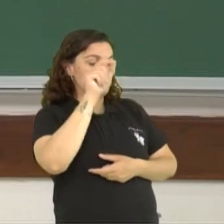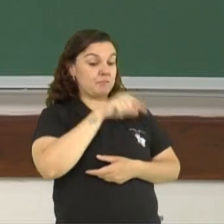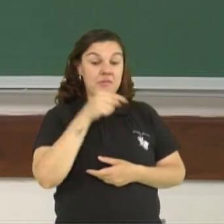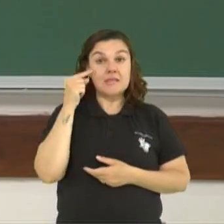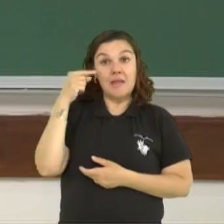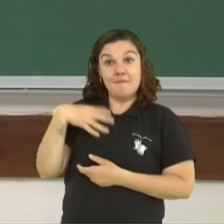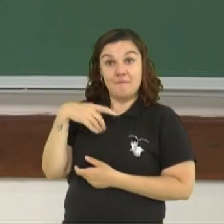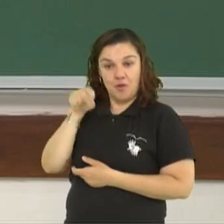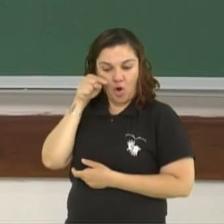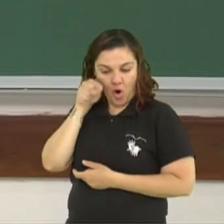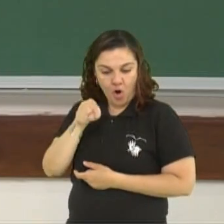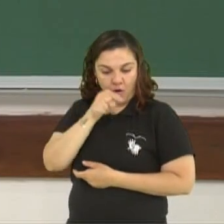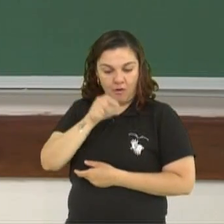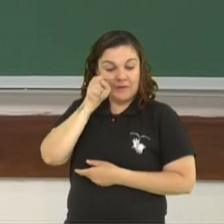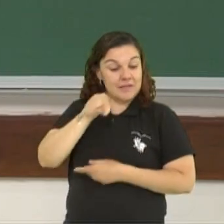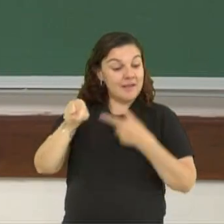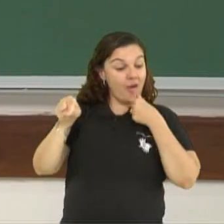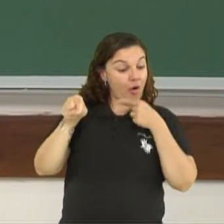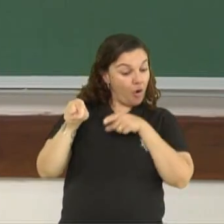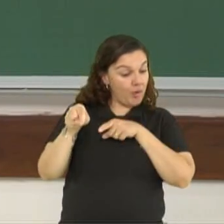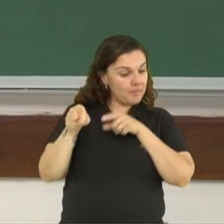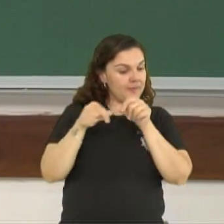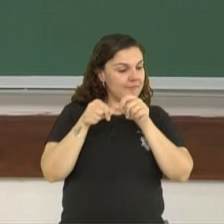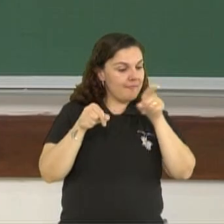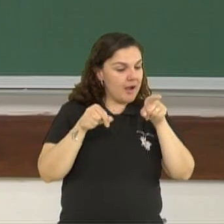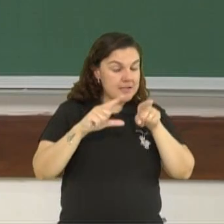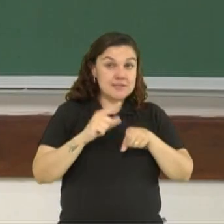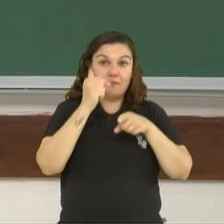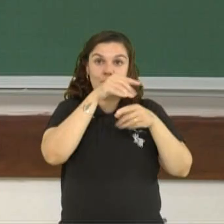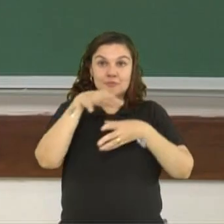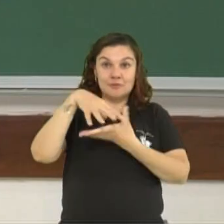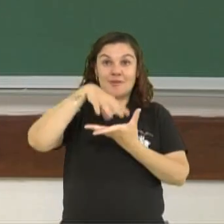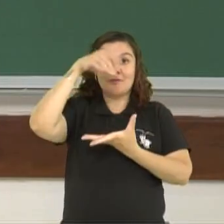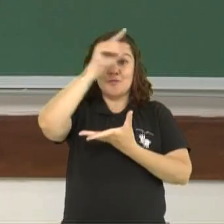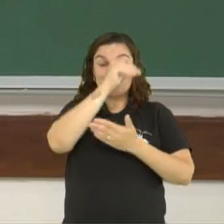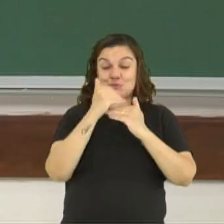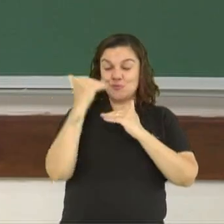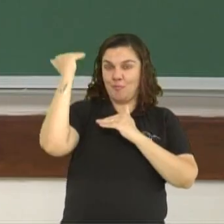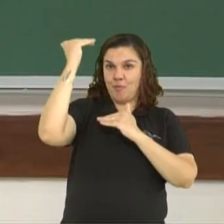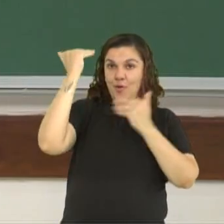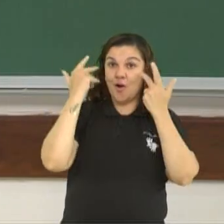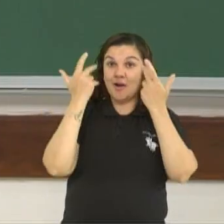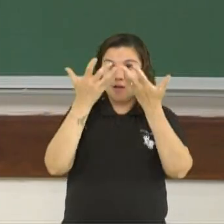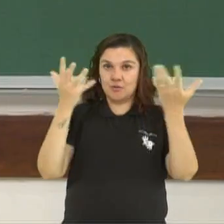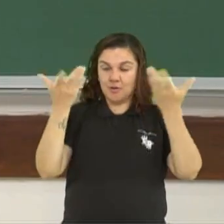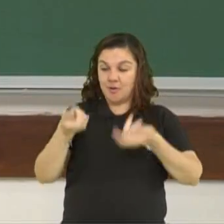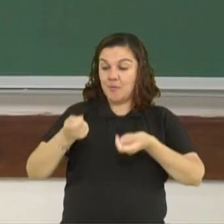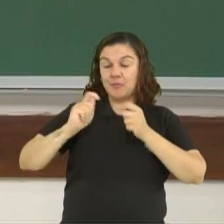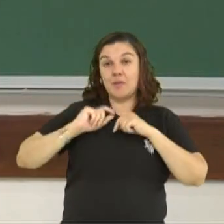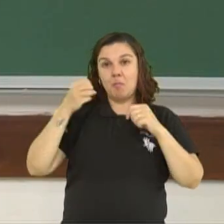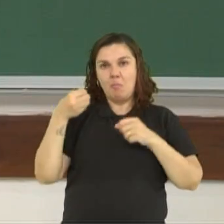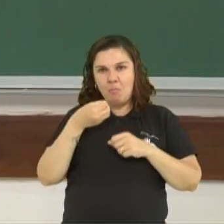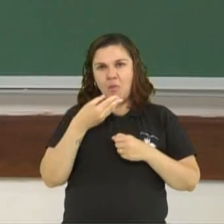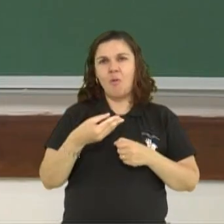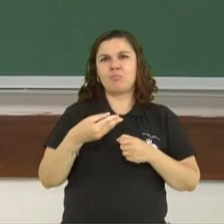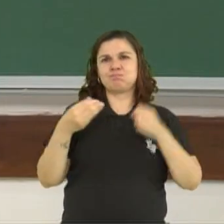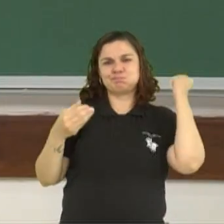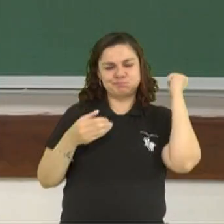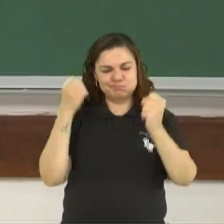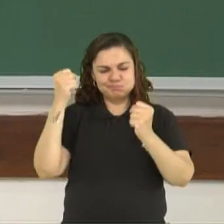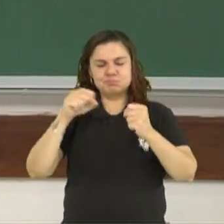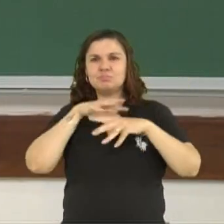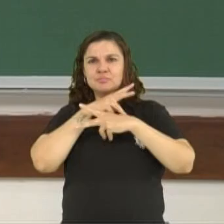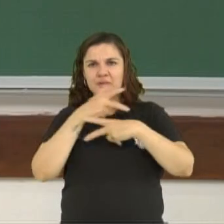filho, esse desenho, esse palitinho aqui que representa o homem. Faz isso para que a força superior nossa aqui da natureza nos dê boas caçadas, nos